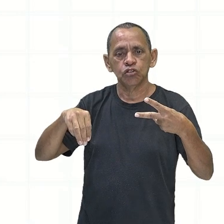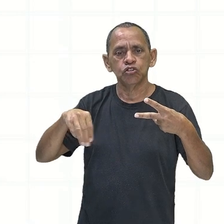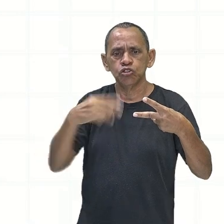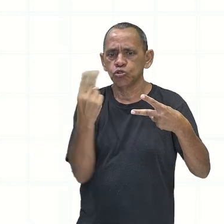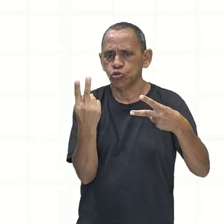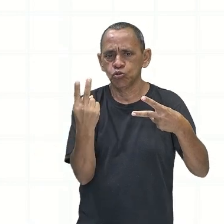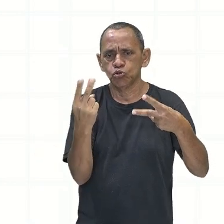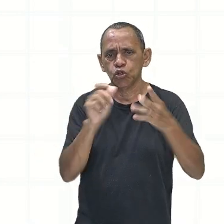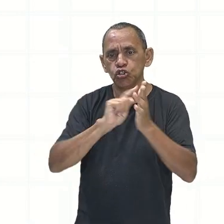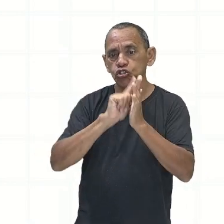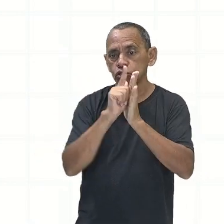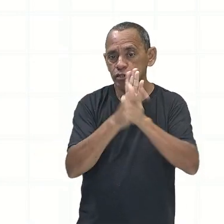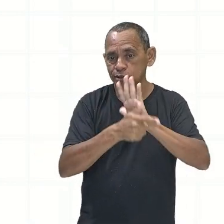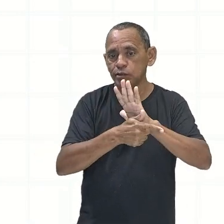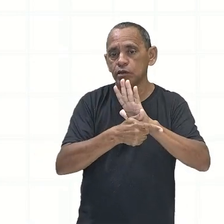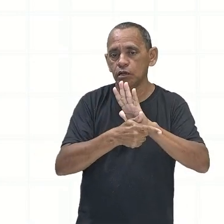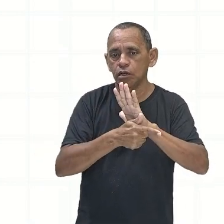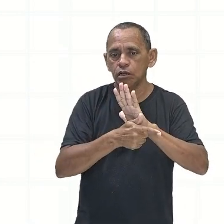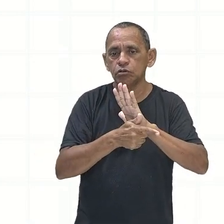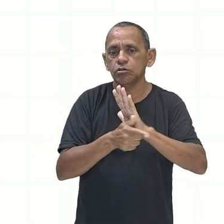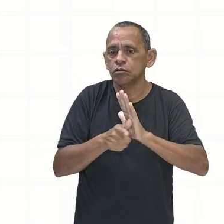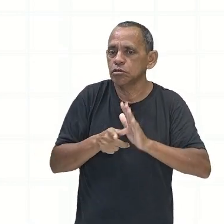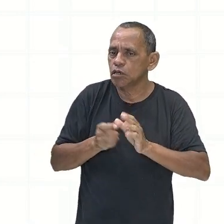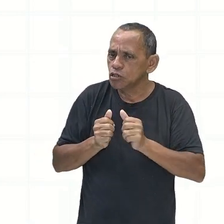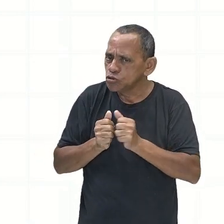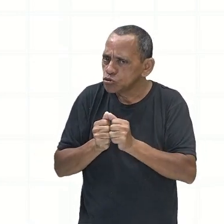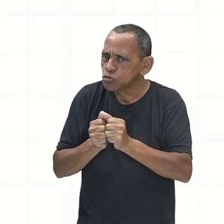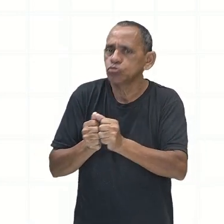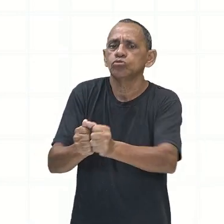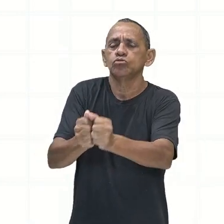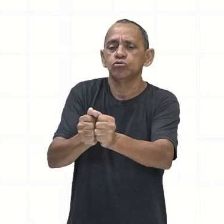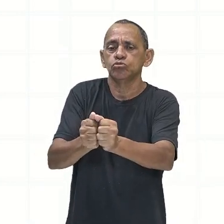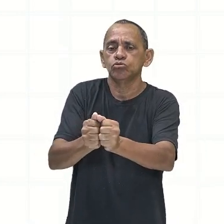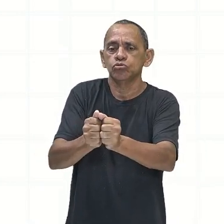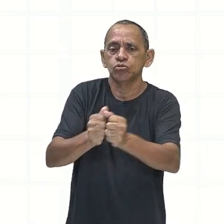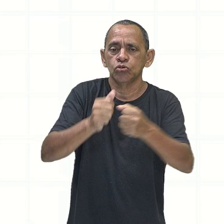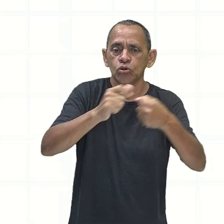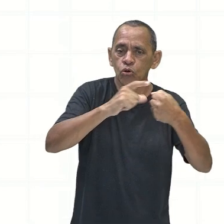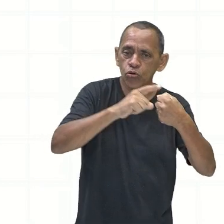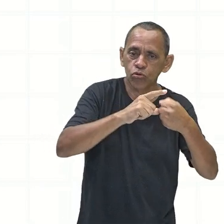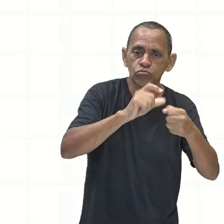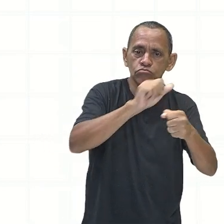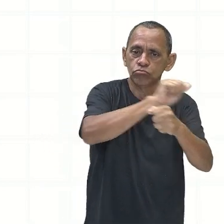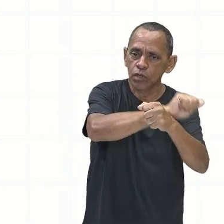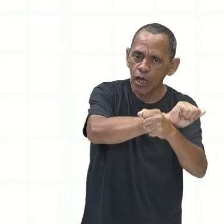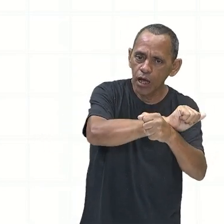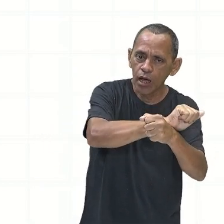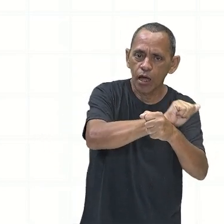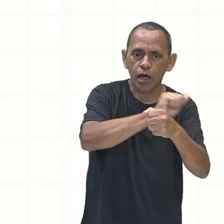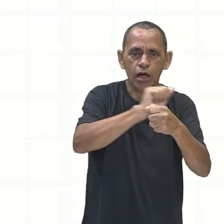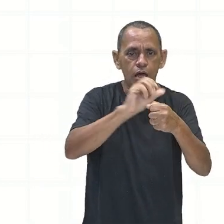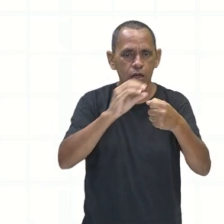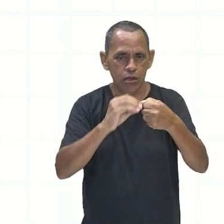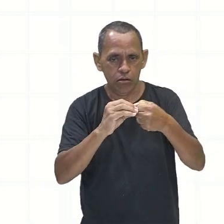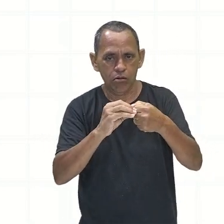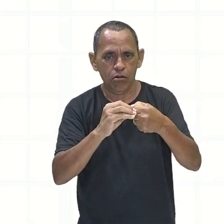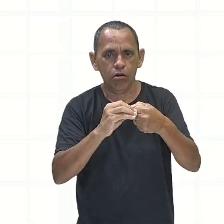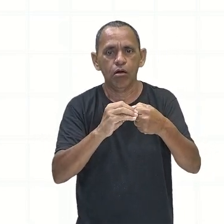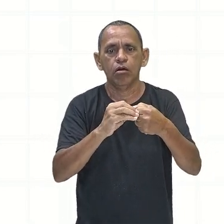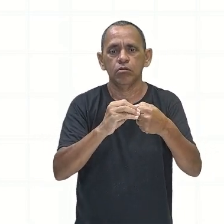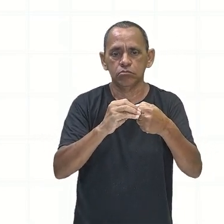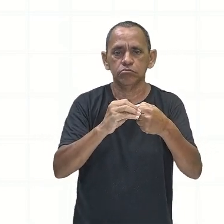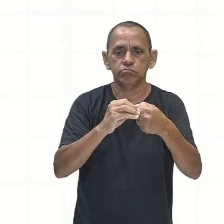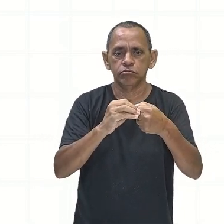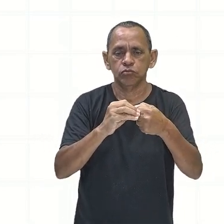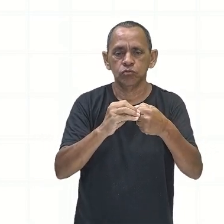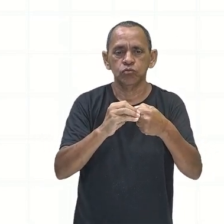acompanhar aqui o artigo. O artigo vai indicar se ele é masculino ou se é feminino, né? O O indicando o